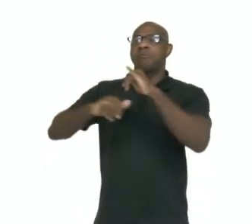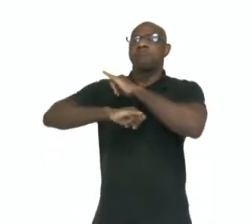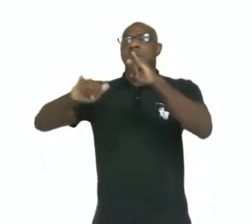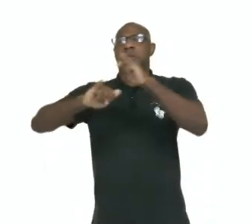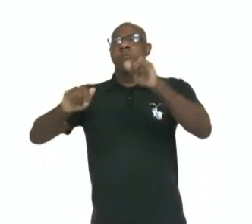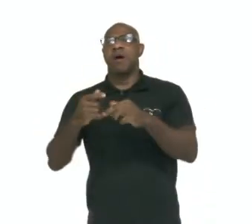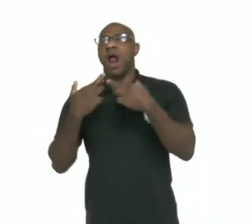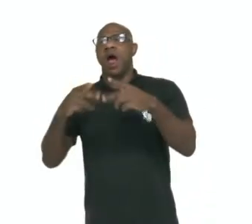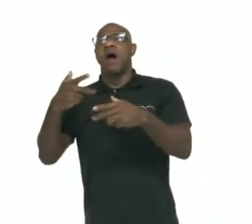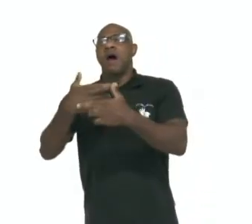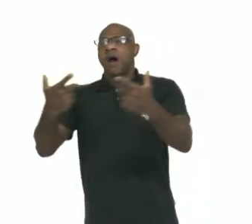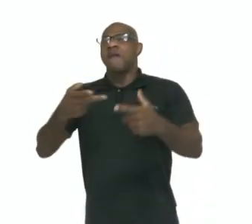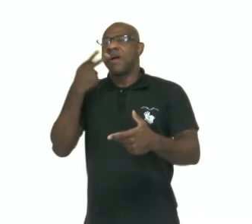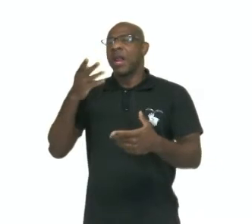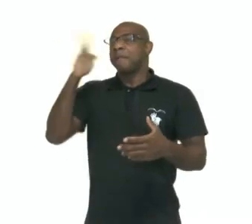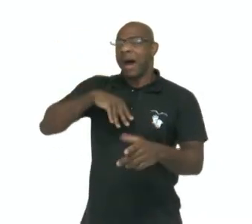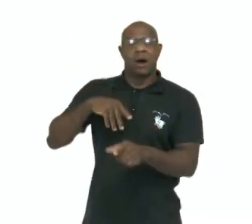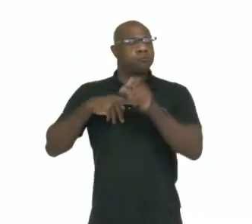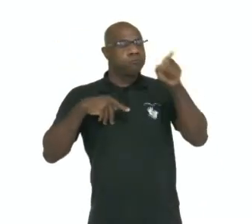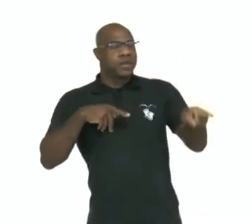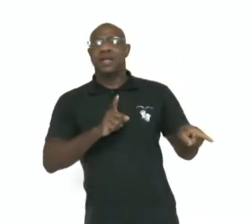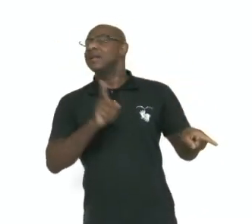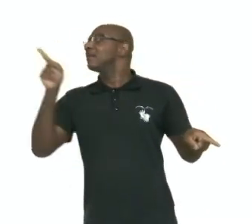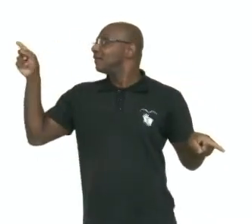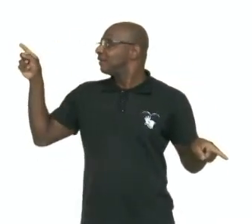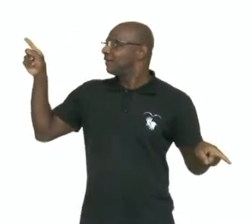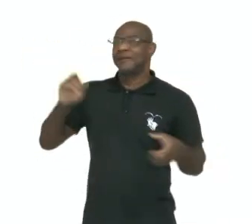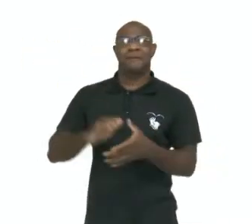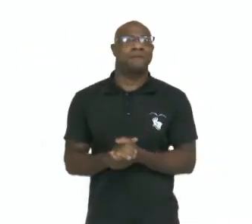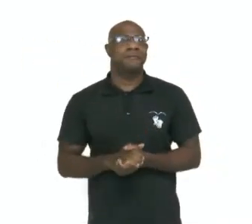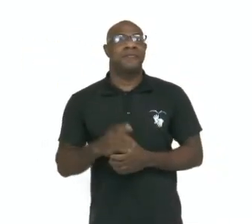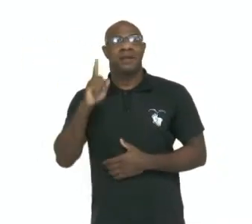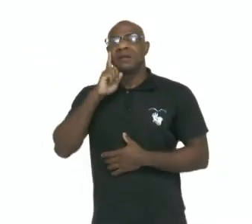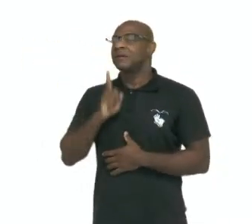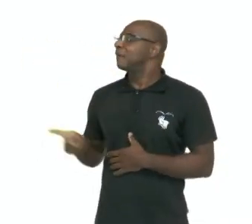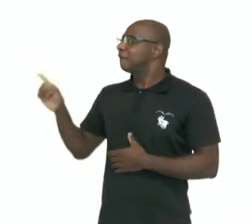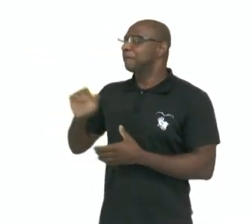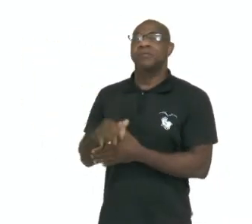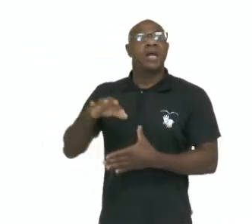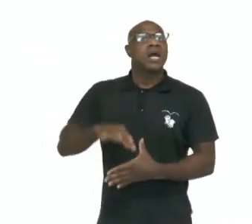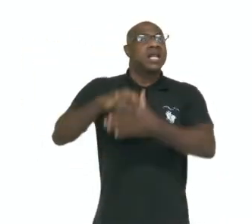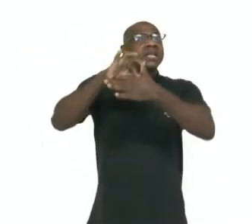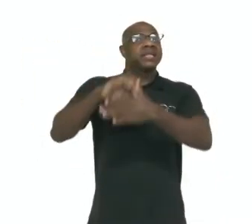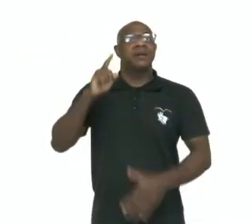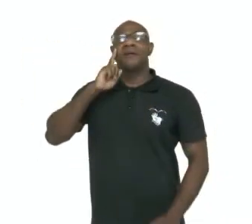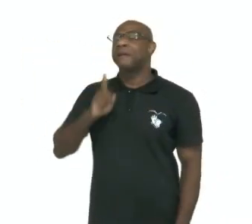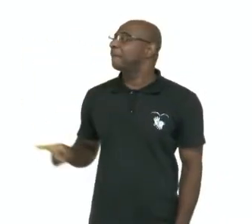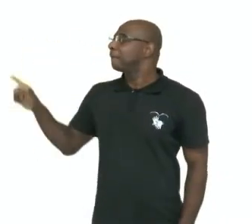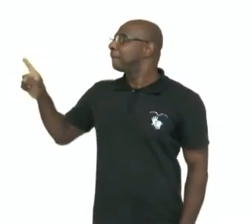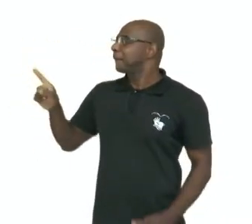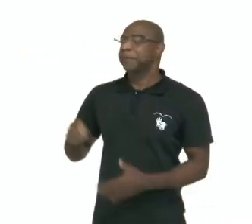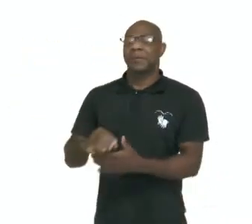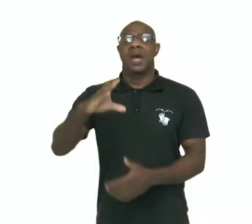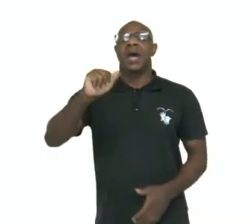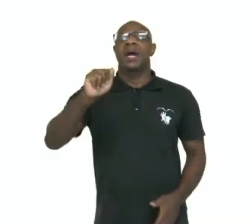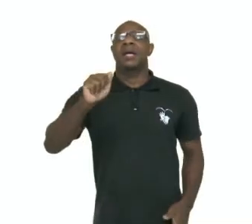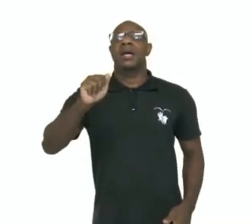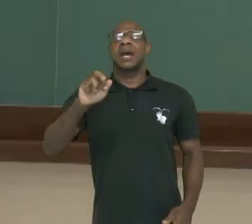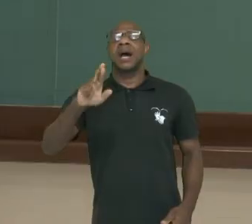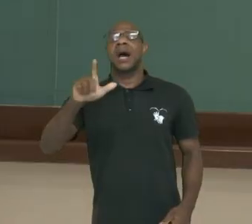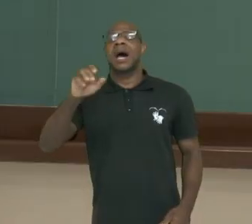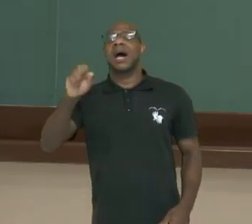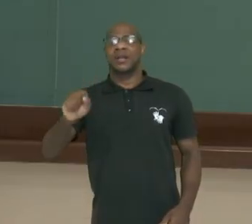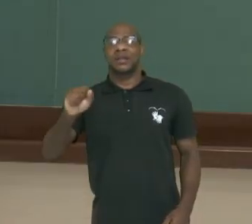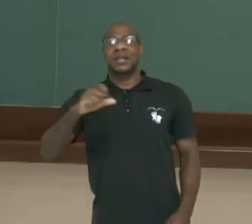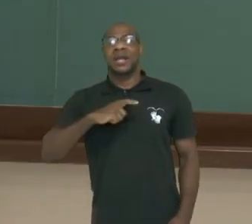aconteceram muito mais neste seu segundo governo. E uma oposição liderada, como por exemplo, por Carlos Lacerda, um